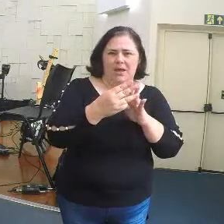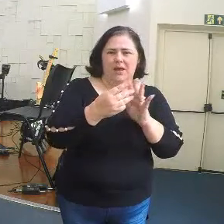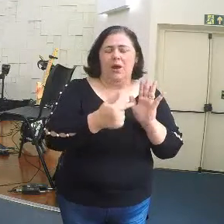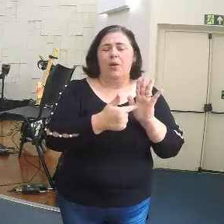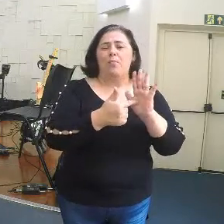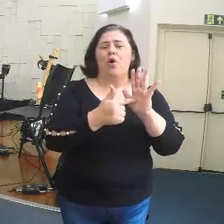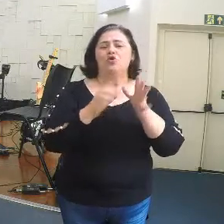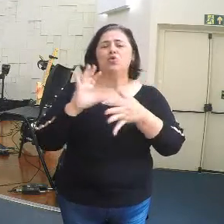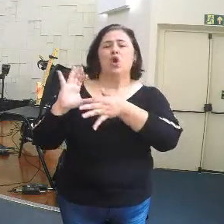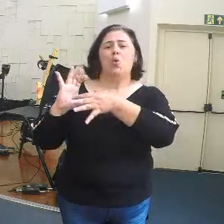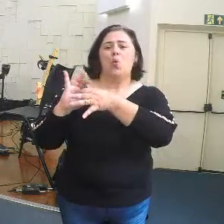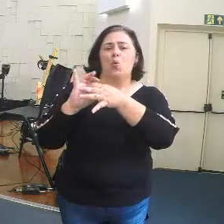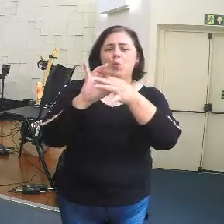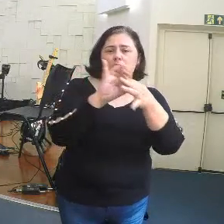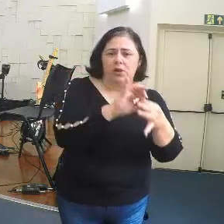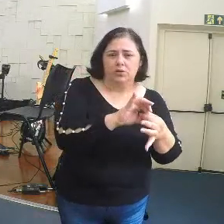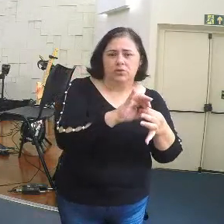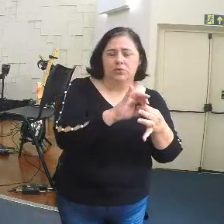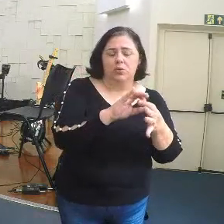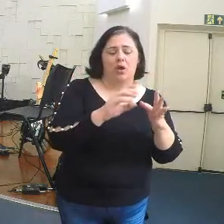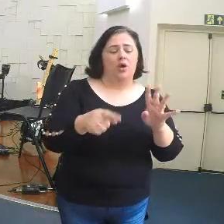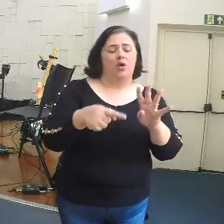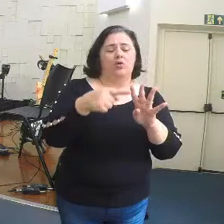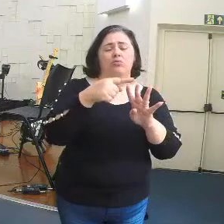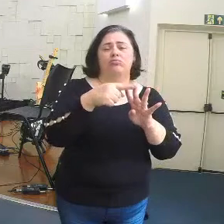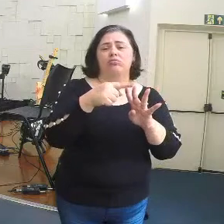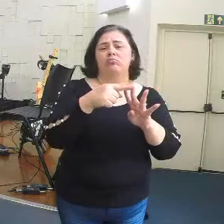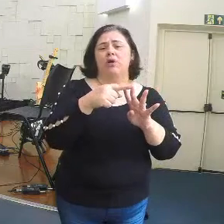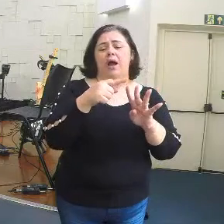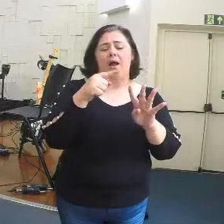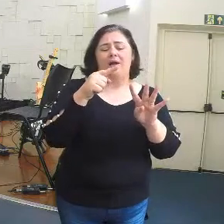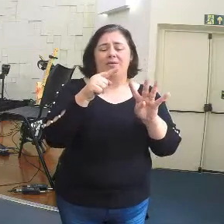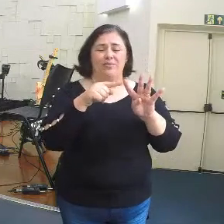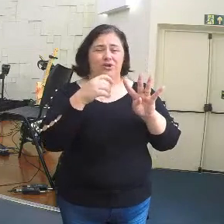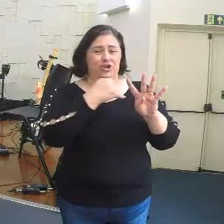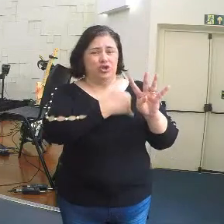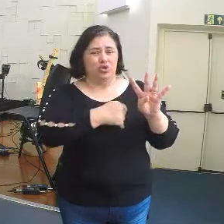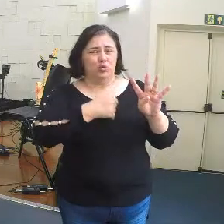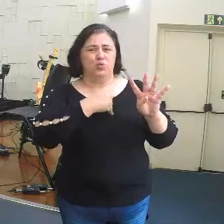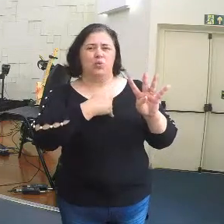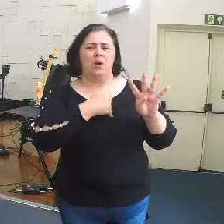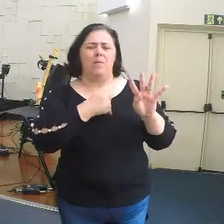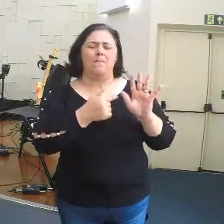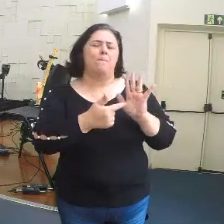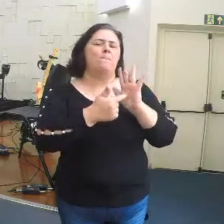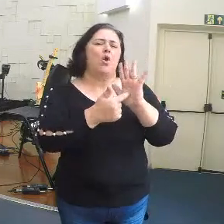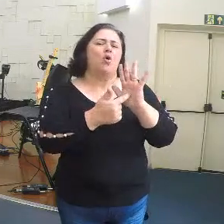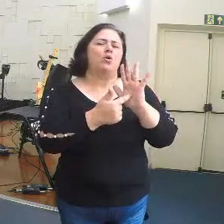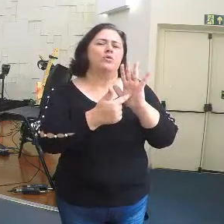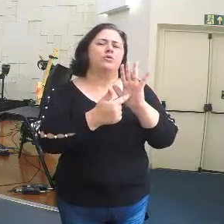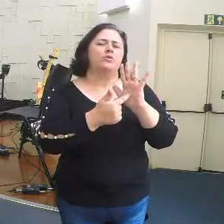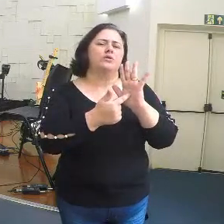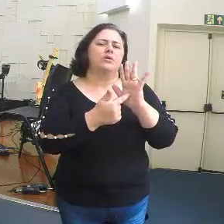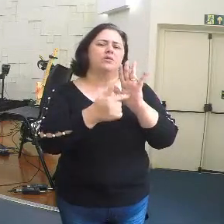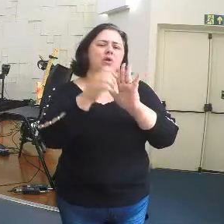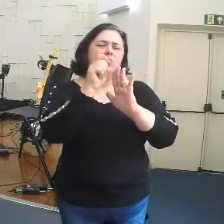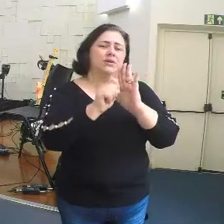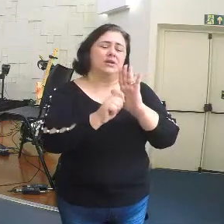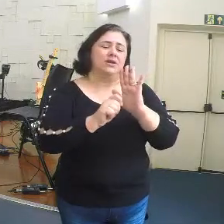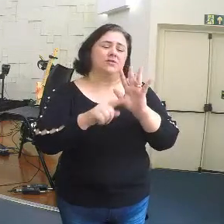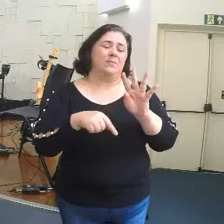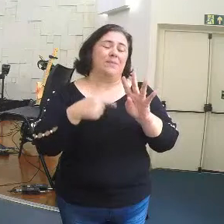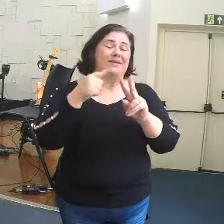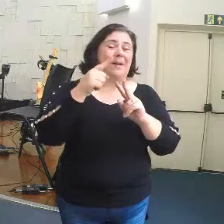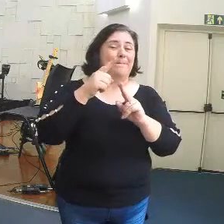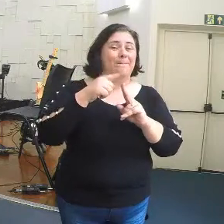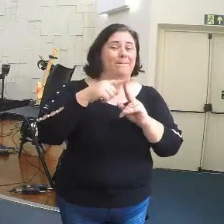a mensagem. A primeira carta é o resumo da mensagem. Então, é assim que a gente consegue ler a literatura joanina. Quando nós